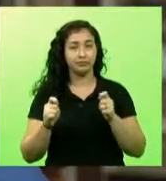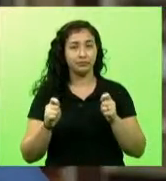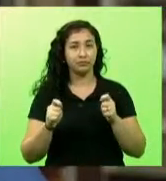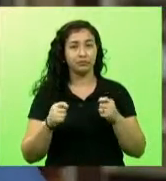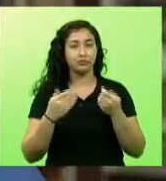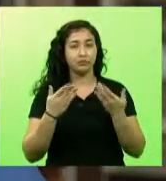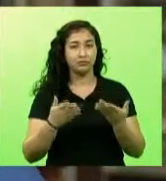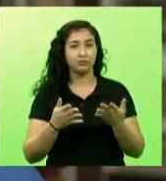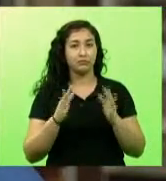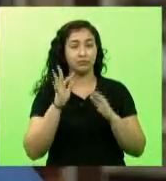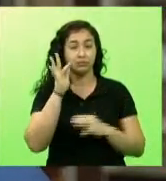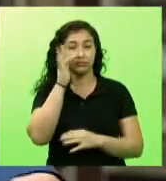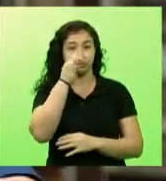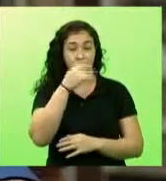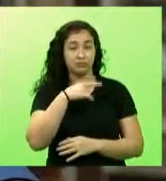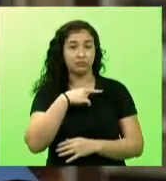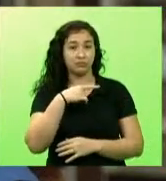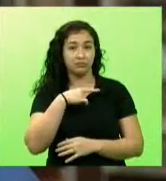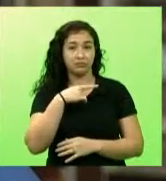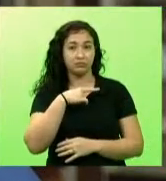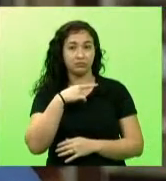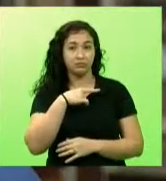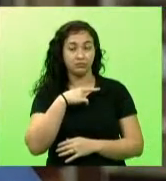ali, muito fiel, uma ordenança,